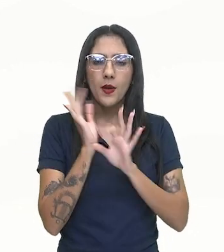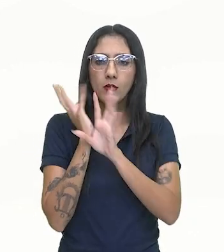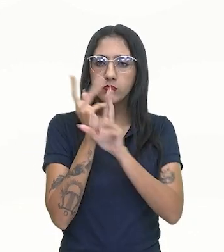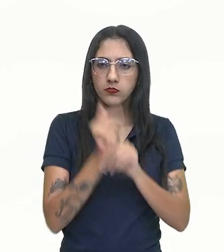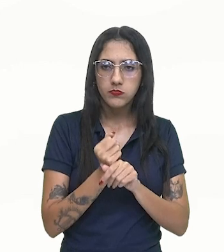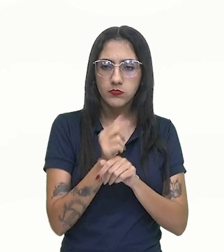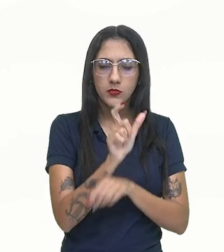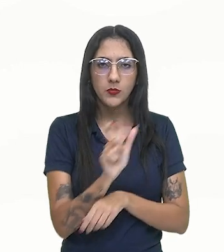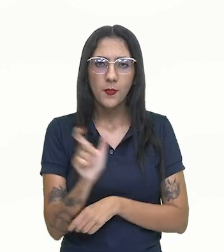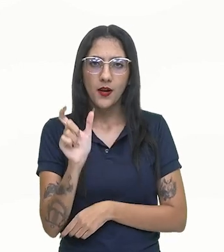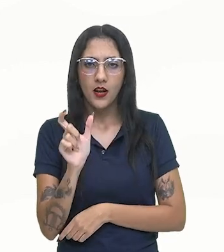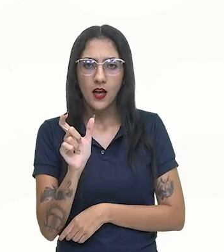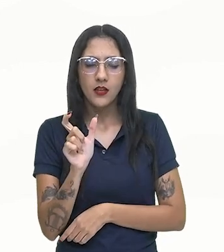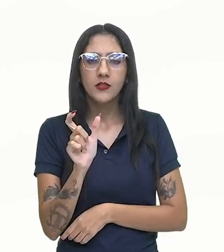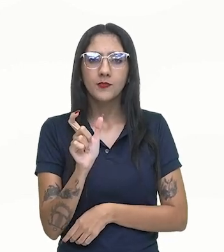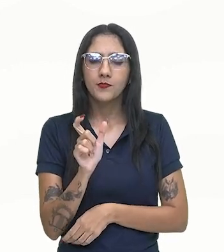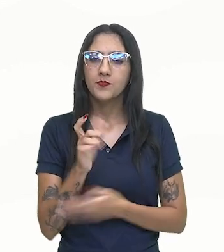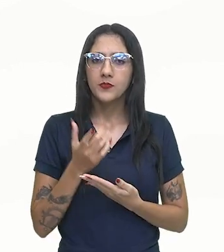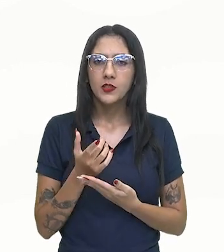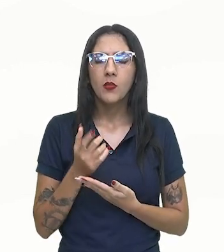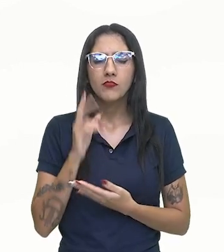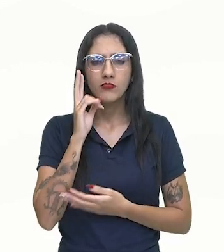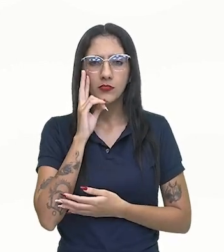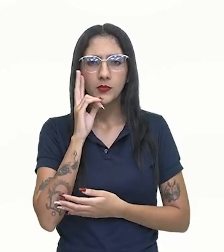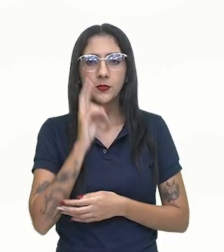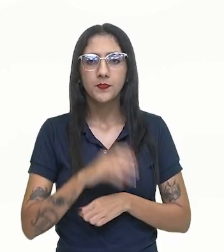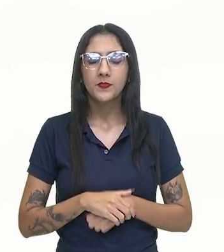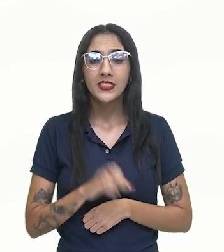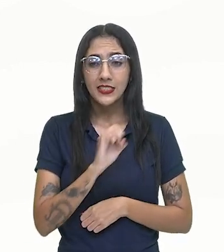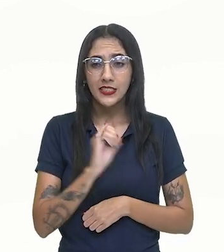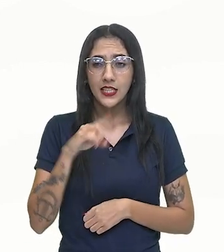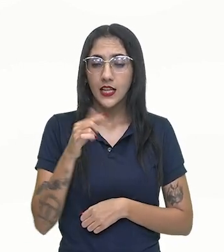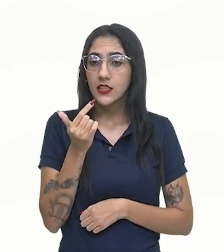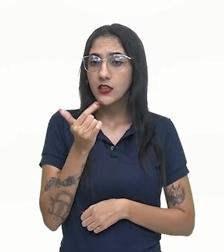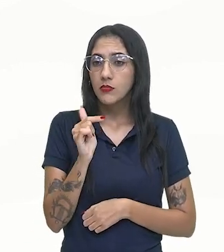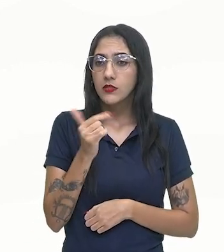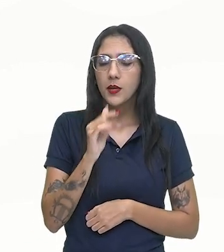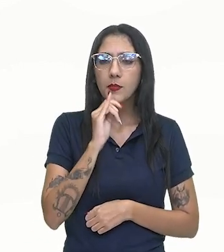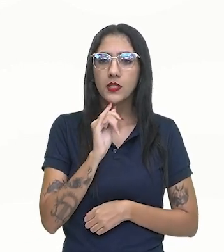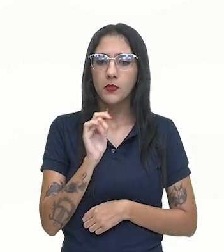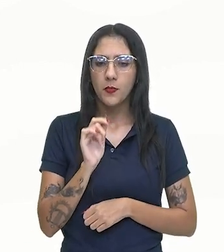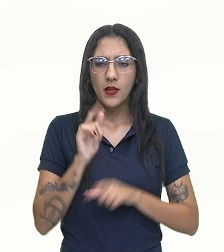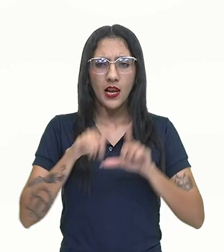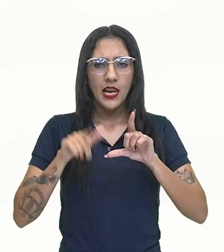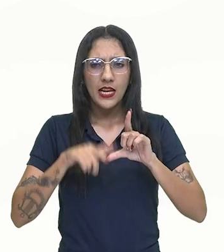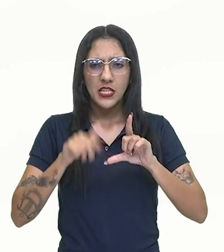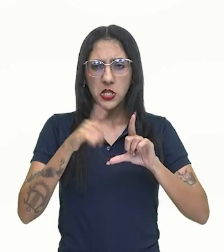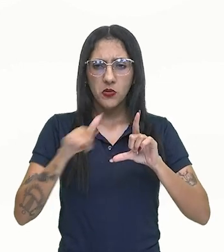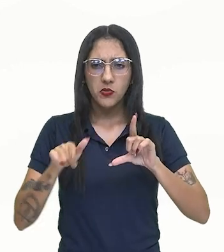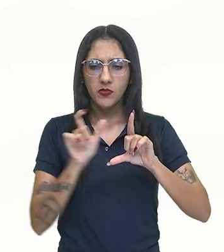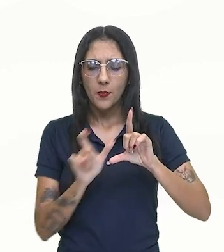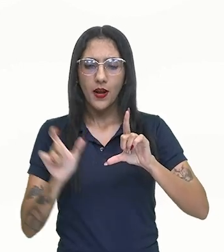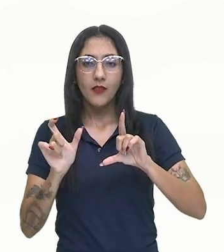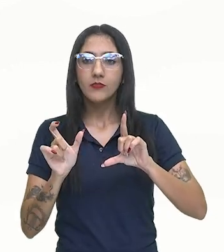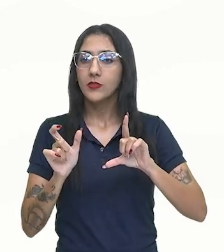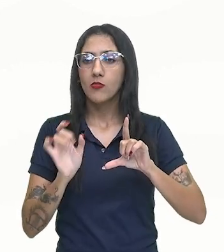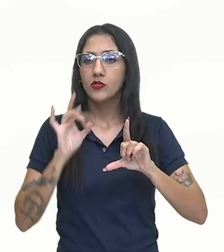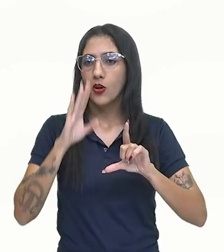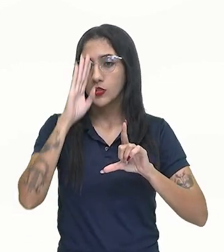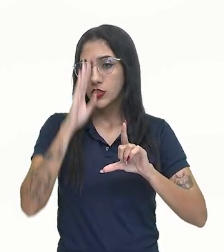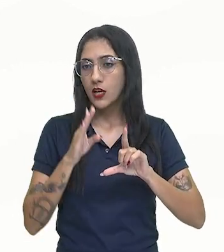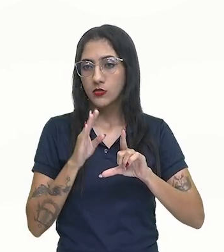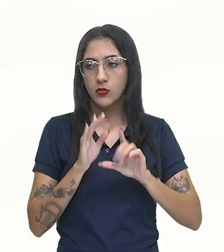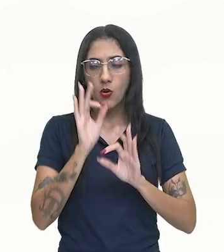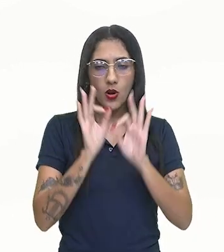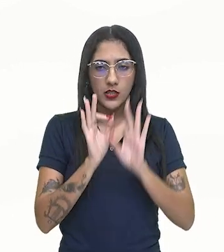palavra, tá? Desde que ela não tenha letras que se repetem, basta aplicar o fatorial da quantidade de